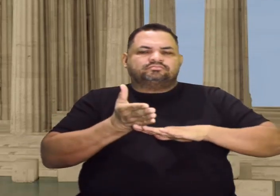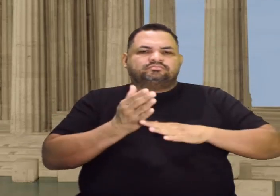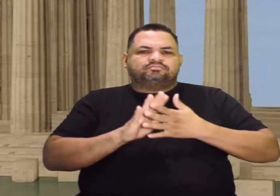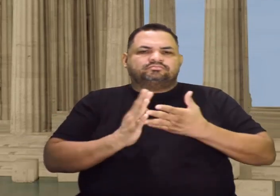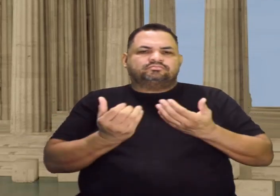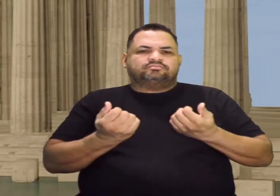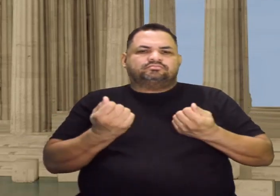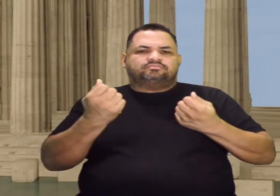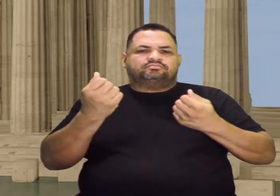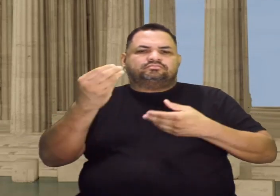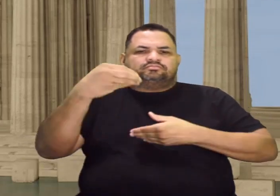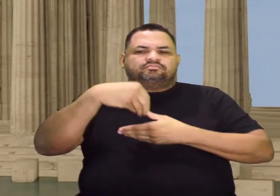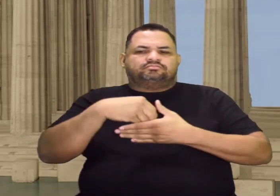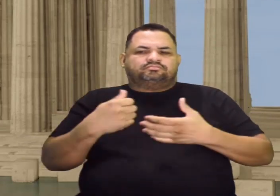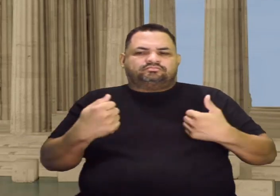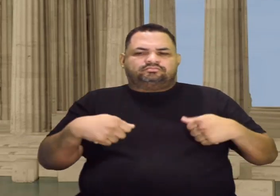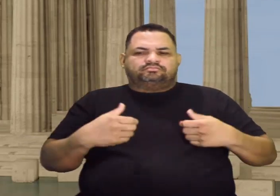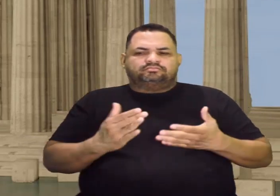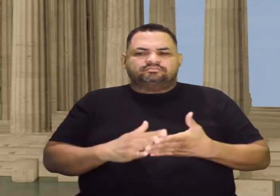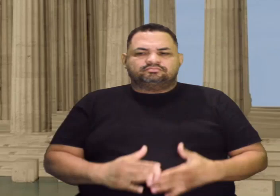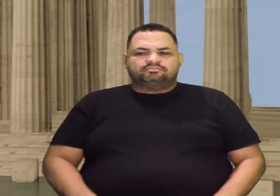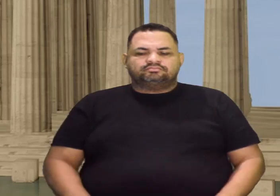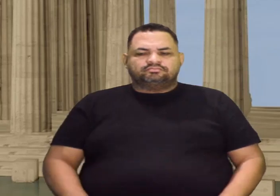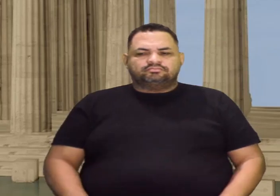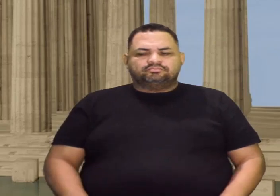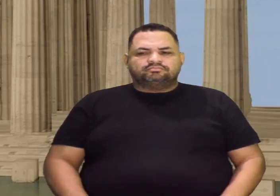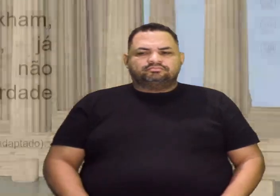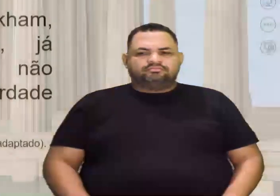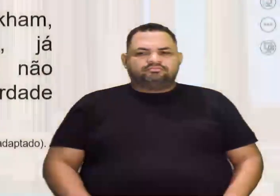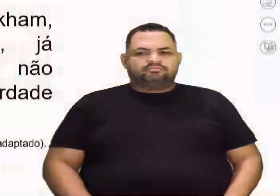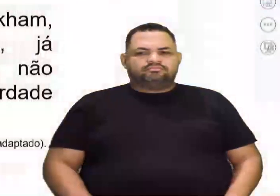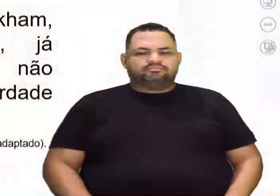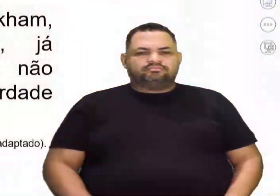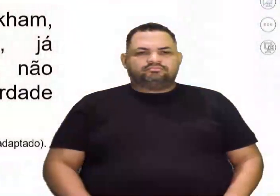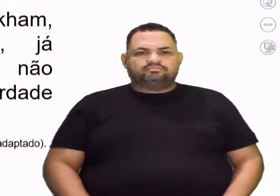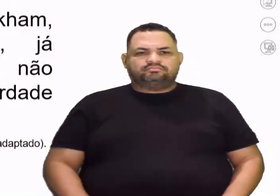nessa perspectiva, ok? Vamos lá, olha aí.